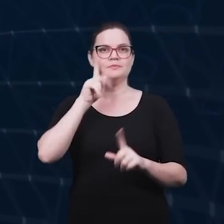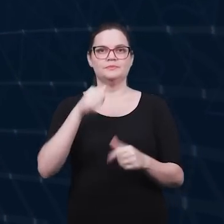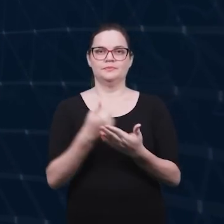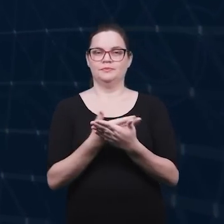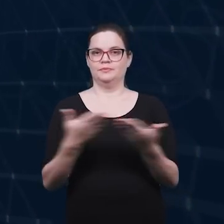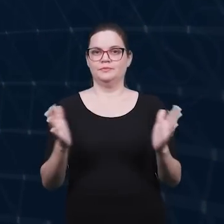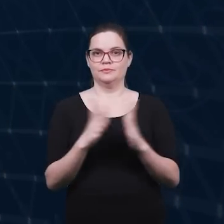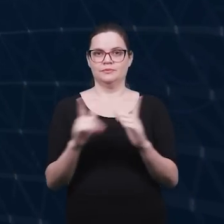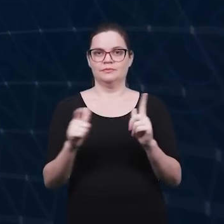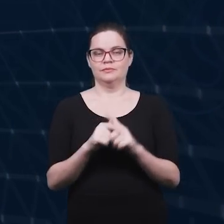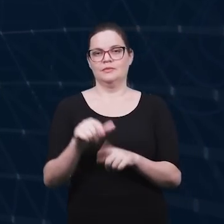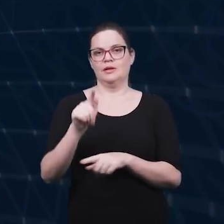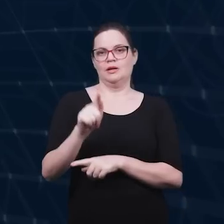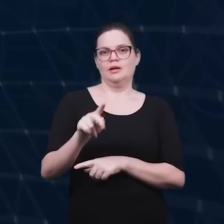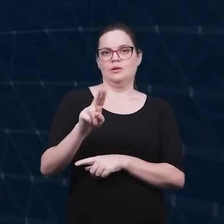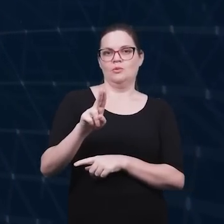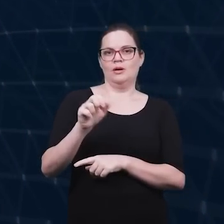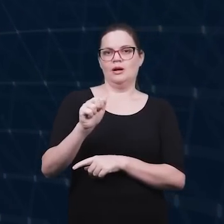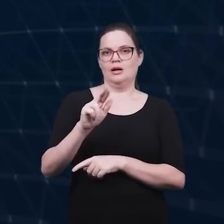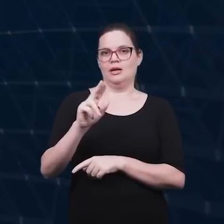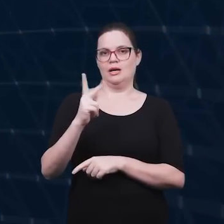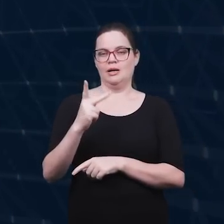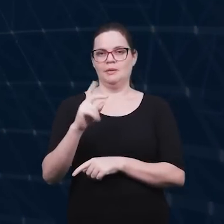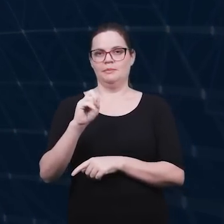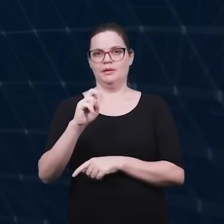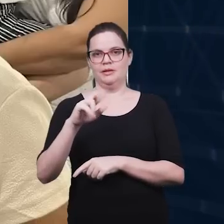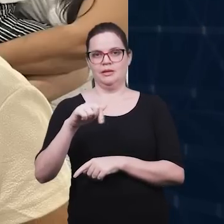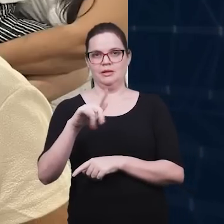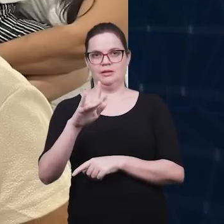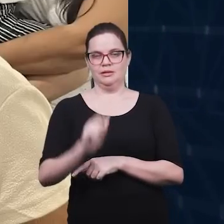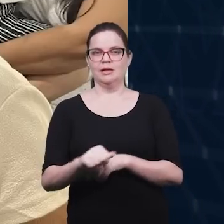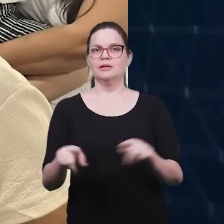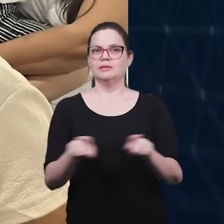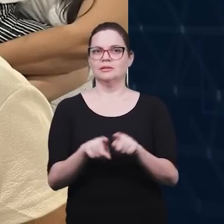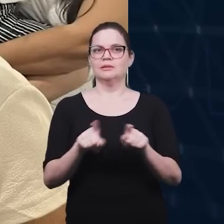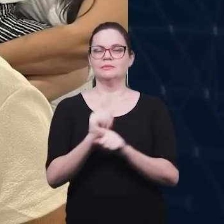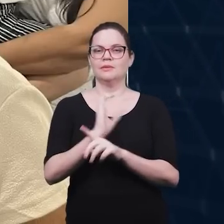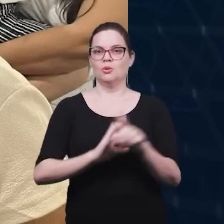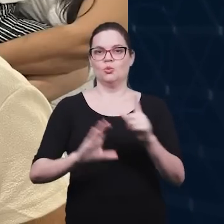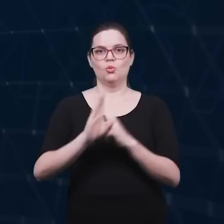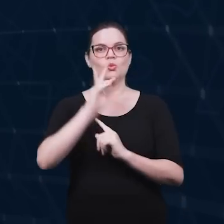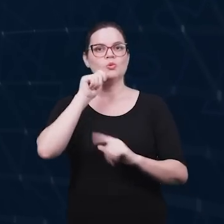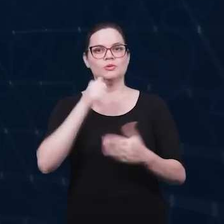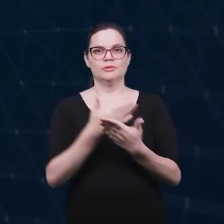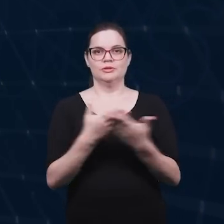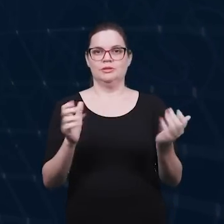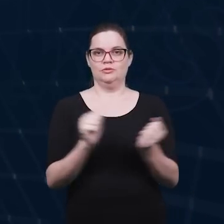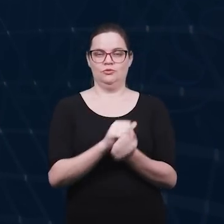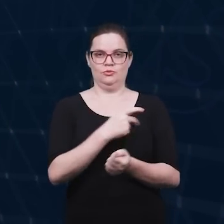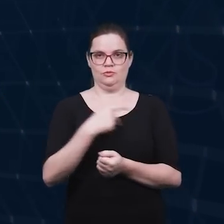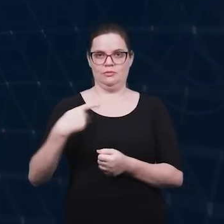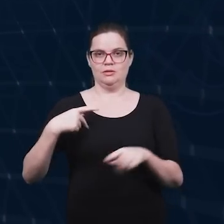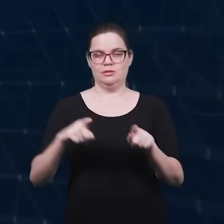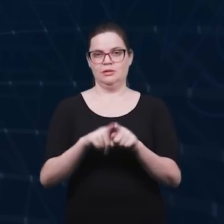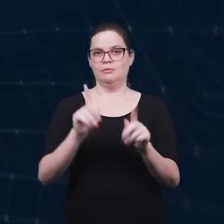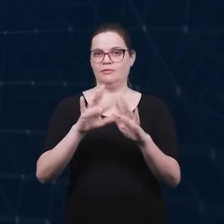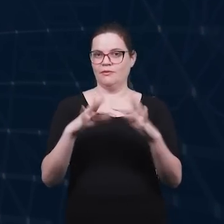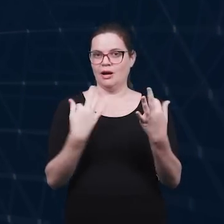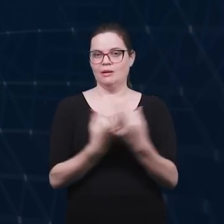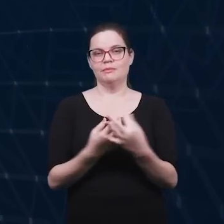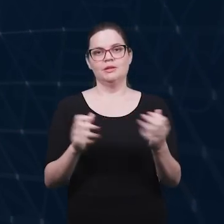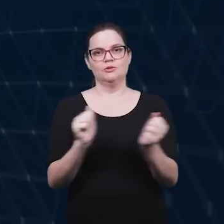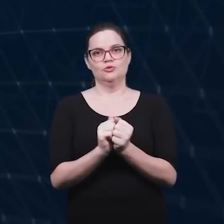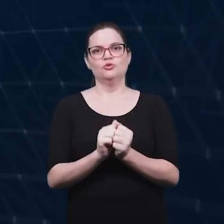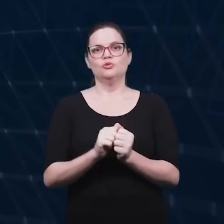igreja Guarapiranga, da microrregião de Ponte Nova. Culto de ceia com pastores ungidos e familiares, agora da microrregião